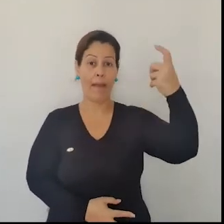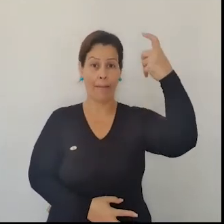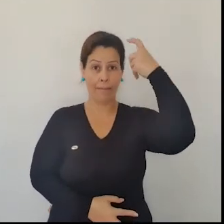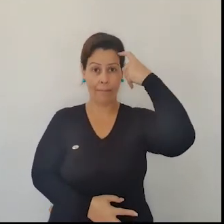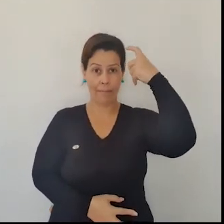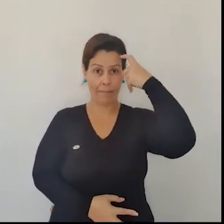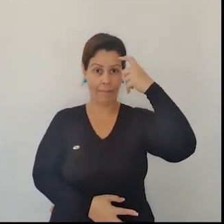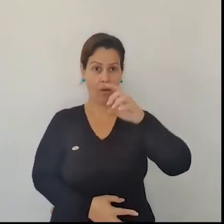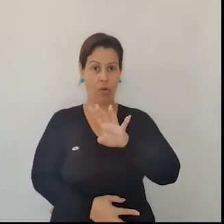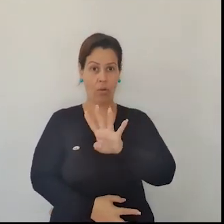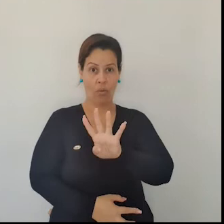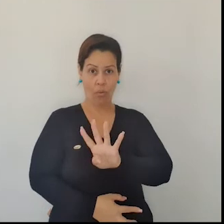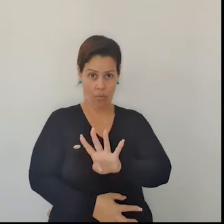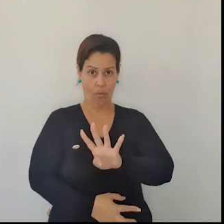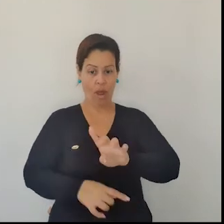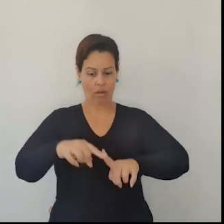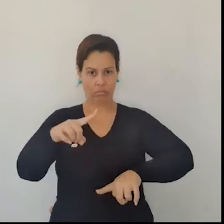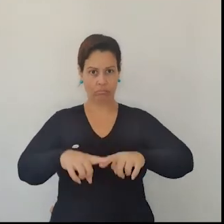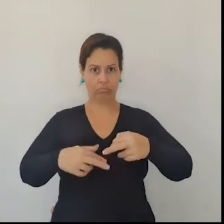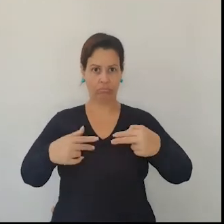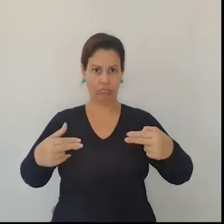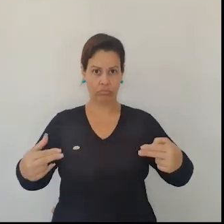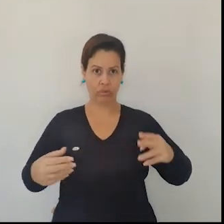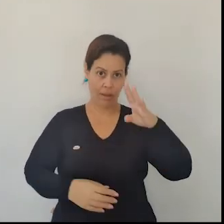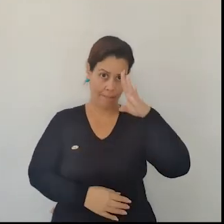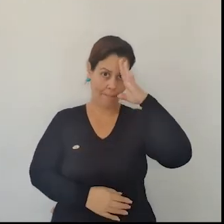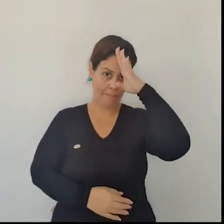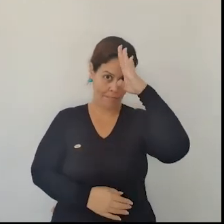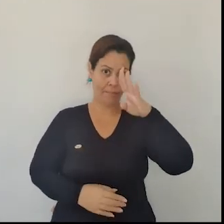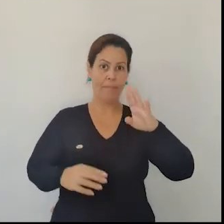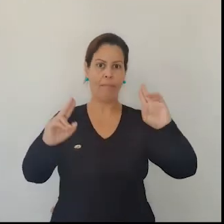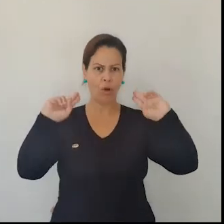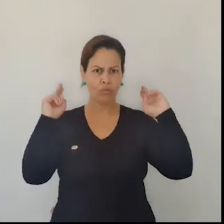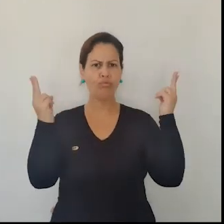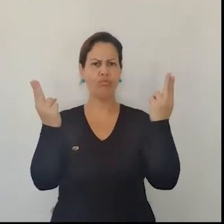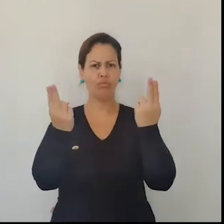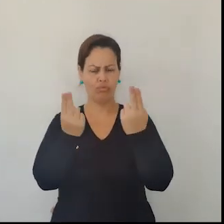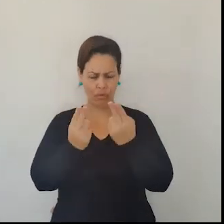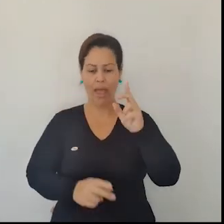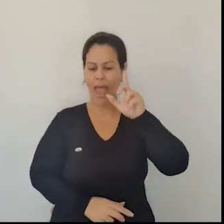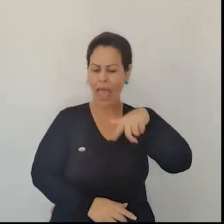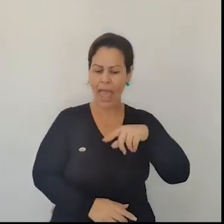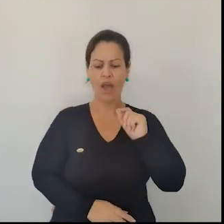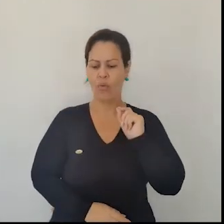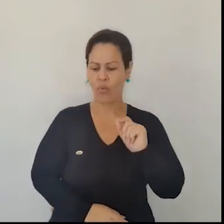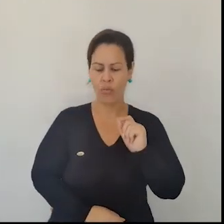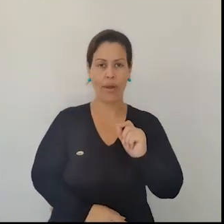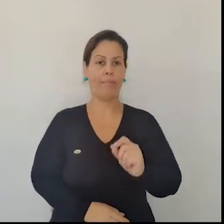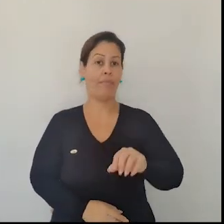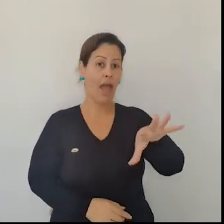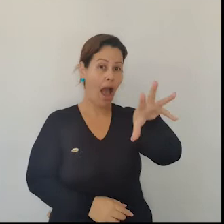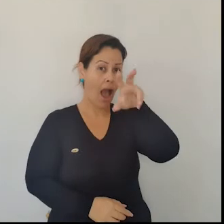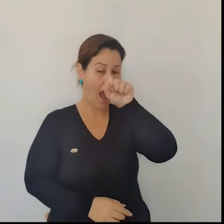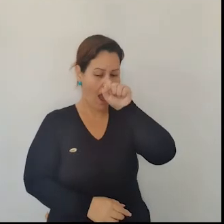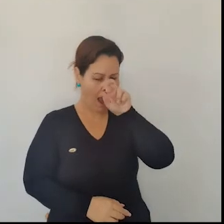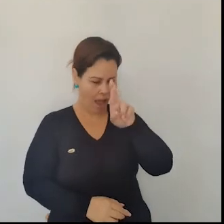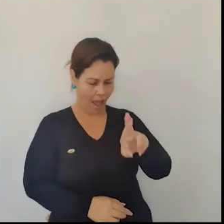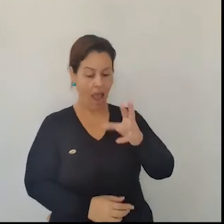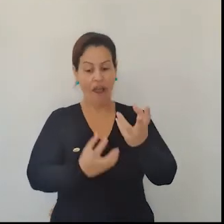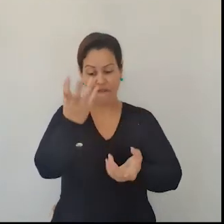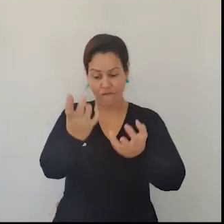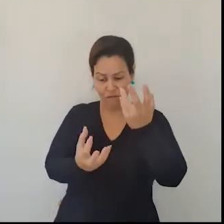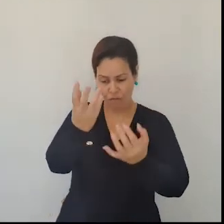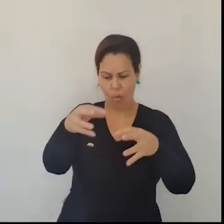do universo seriam o ar, o fogo, a terra e a água. E ele acreditava que toda a matéria